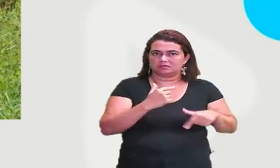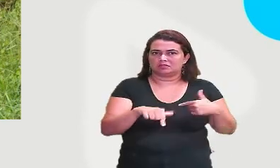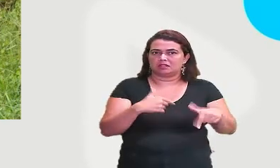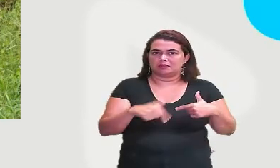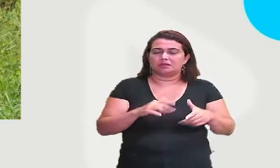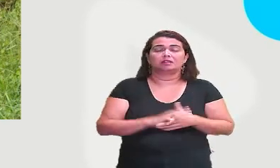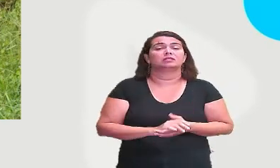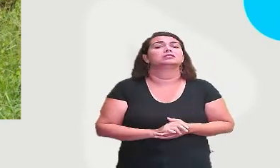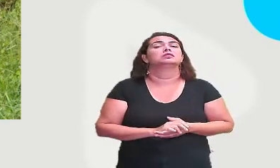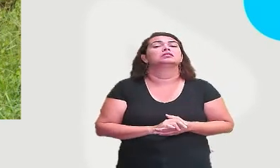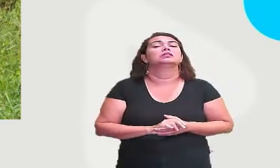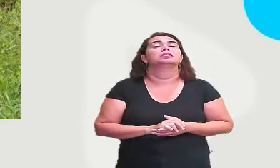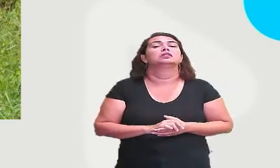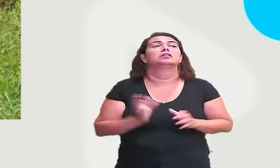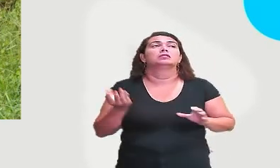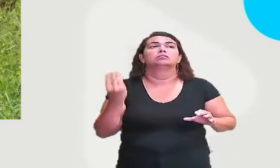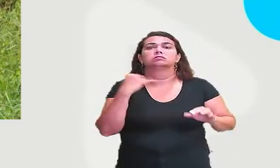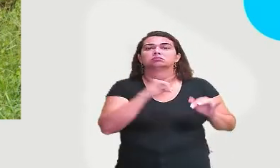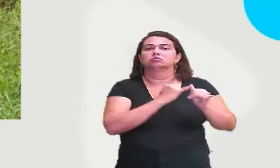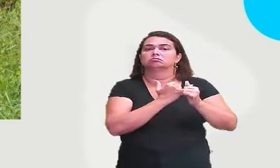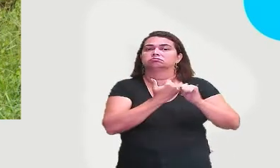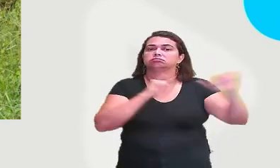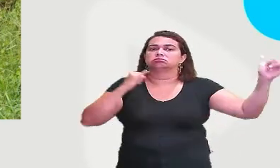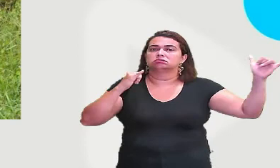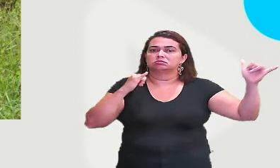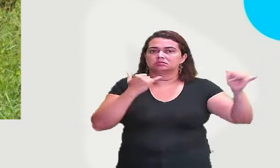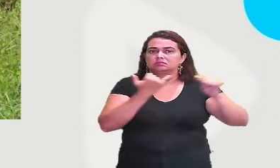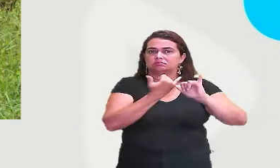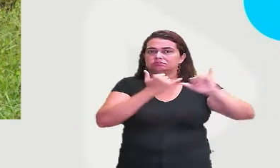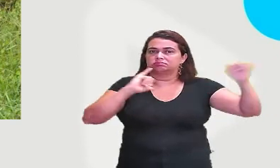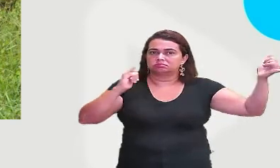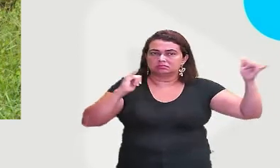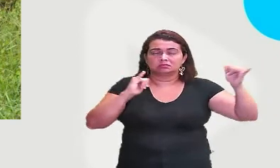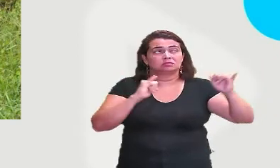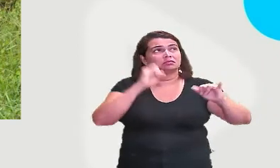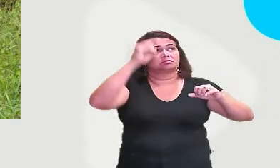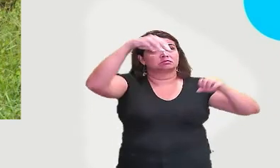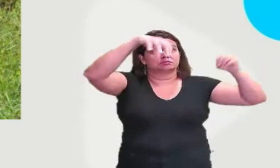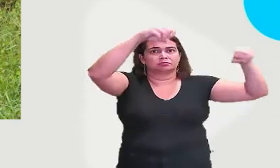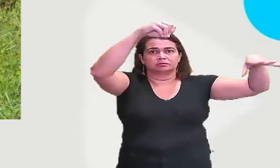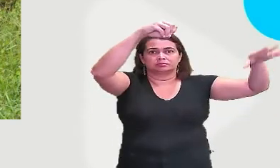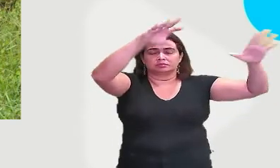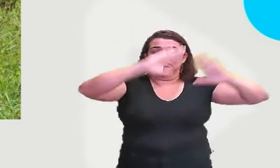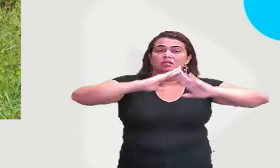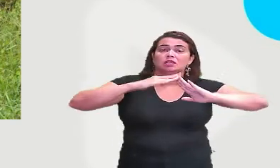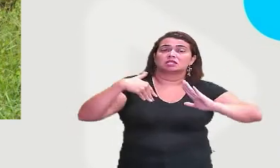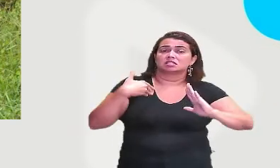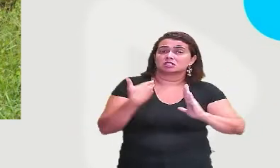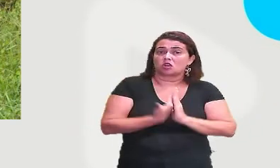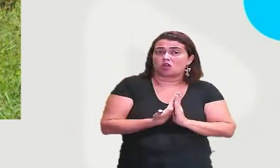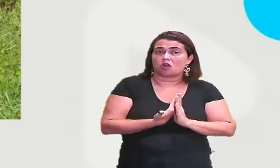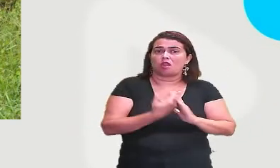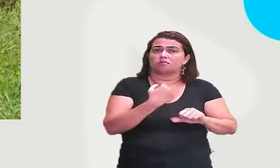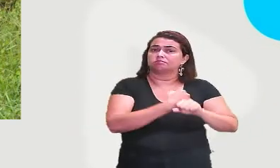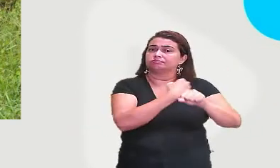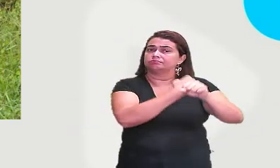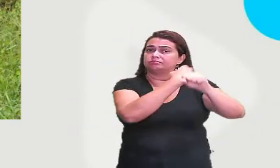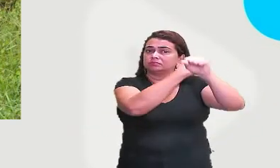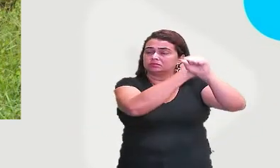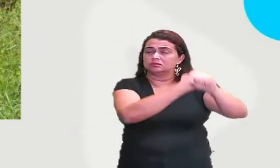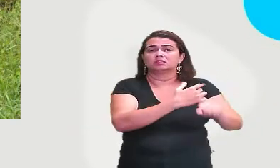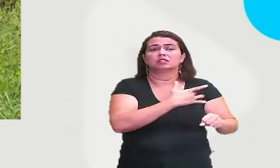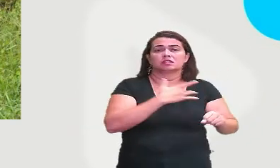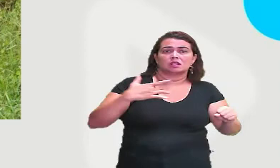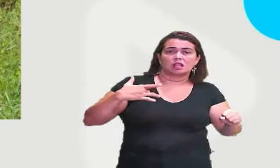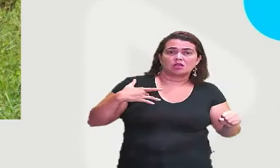Instalação de energia elétrica em grande parte das zonas rurais, construção de escolas e postos de saúde em grande parte